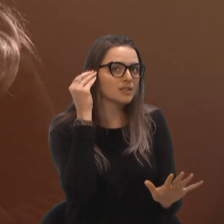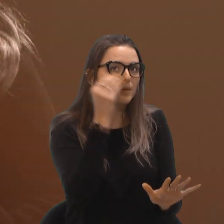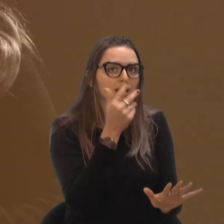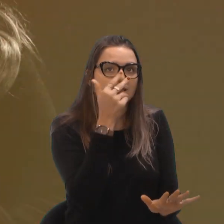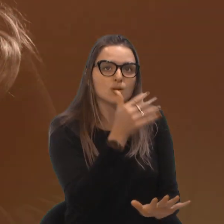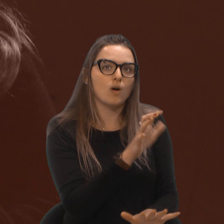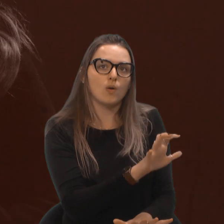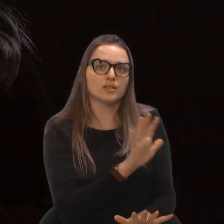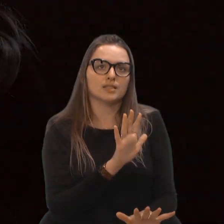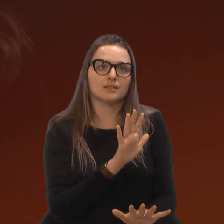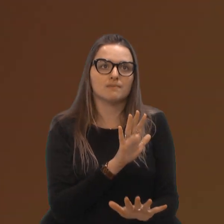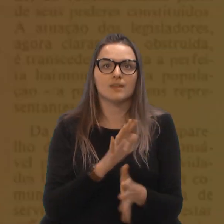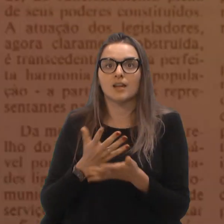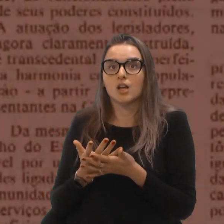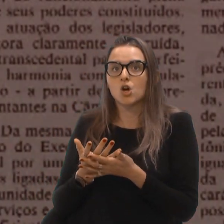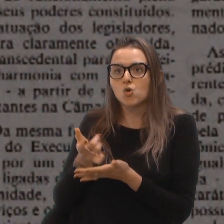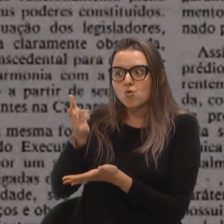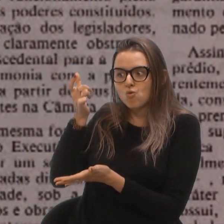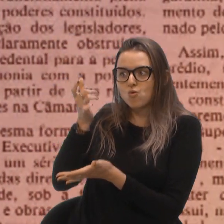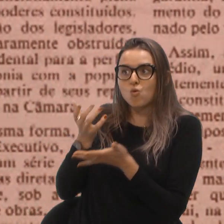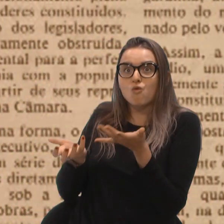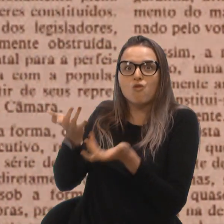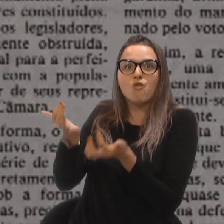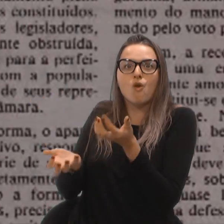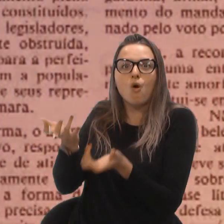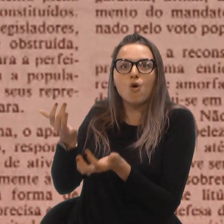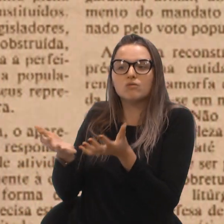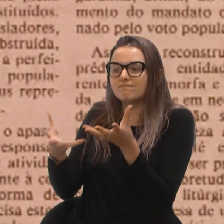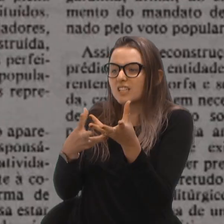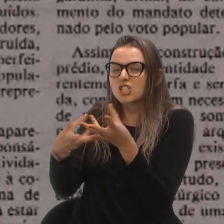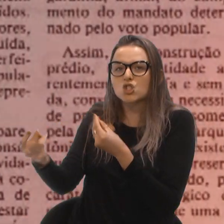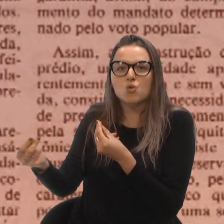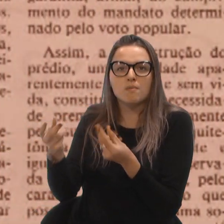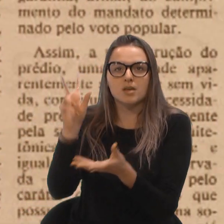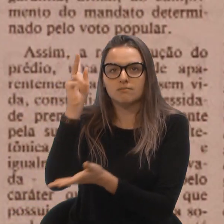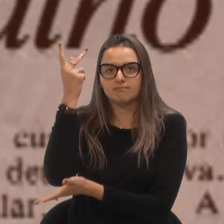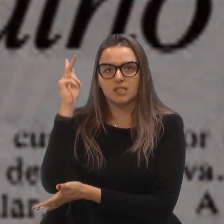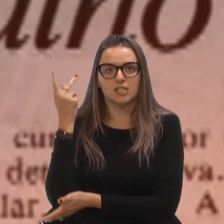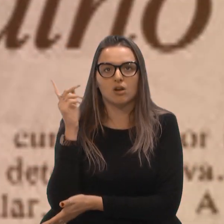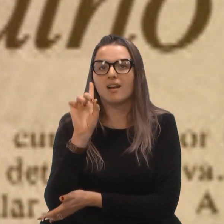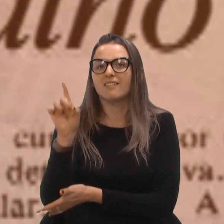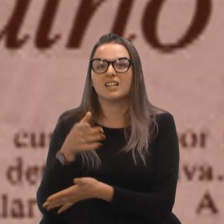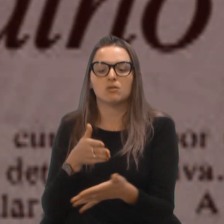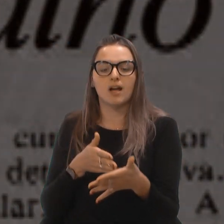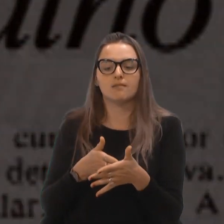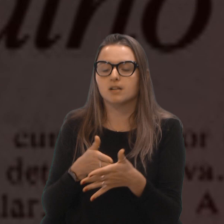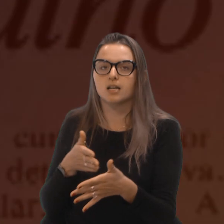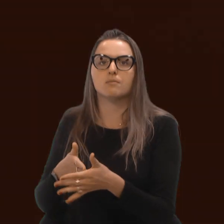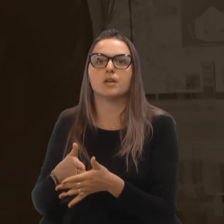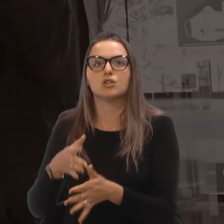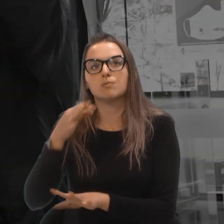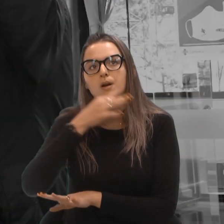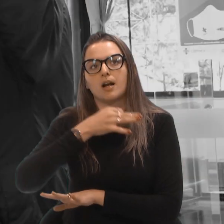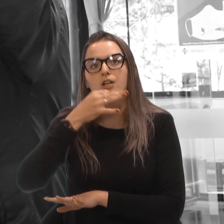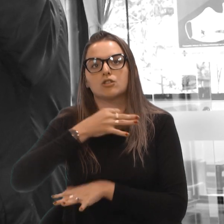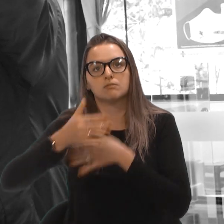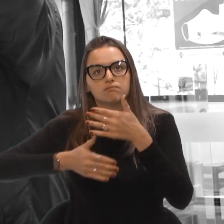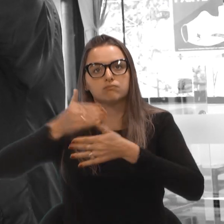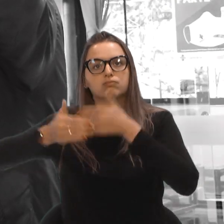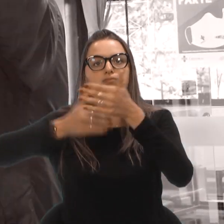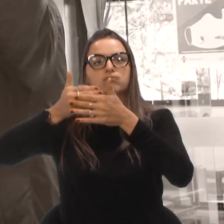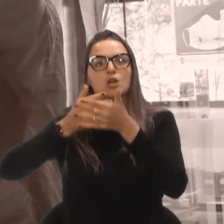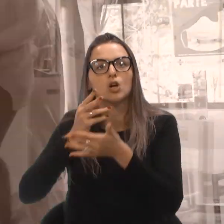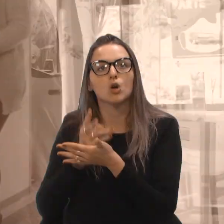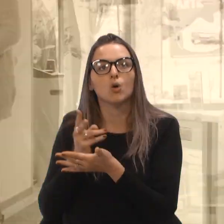por uma experiência como essa. O inferno que consumiu parte da nossa história não será empecilho para que Caxias do